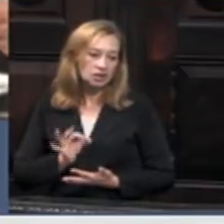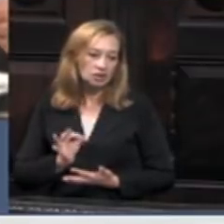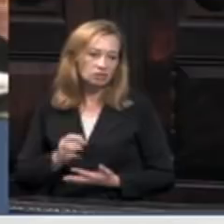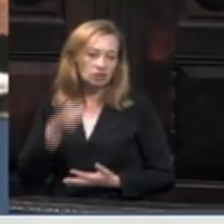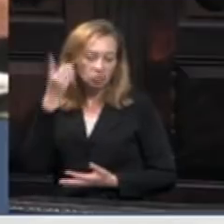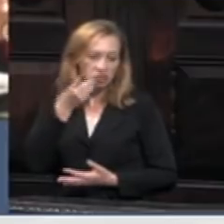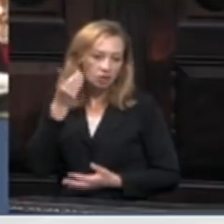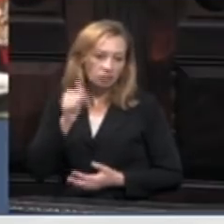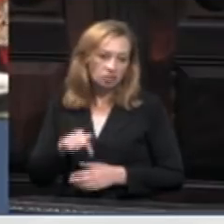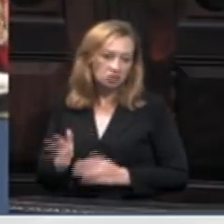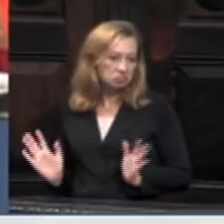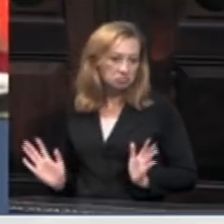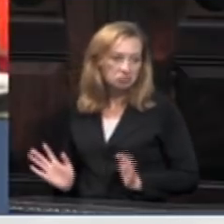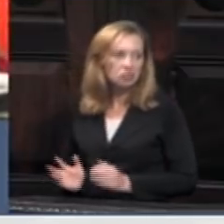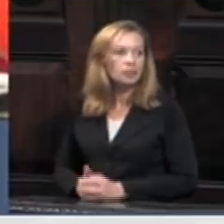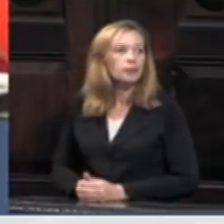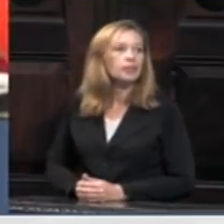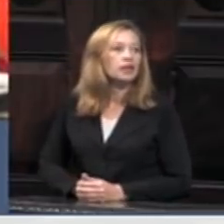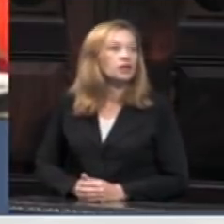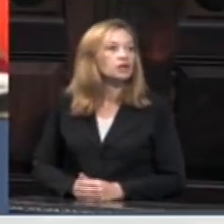Aqui o PT tem 4...